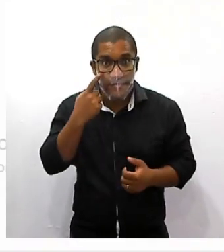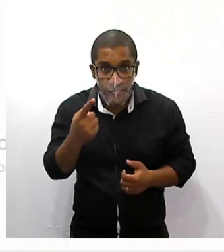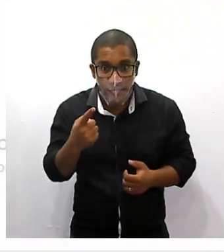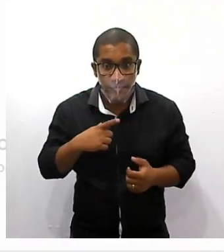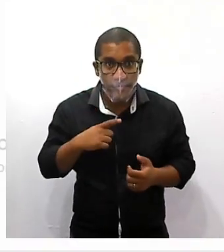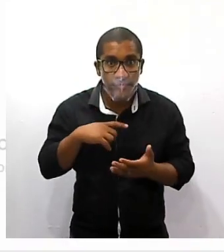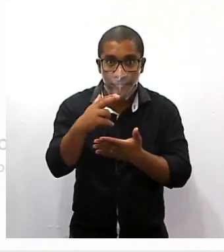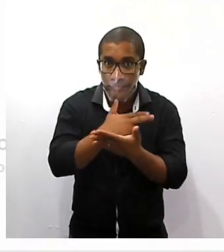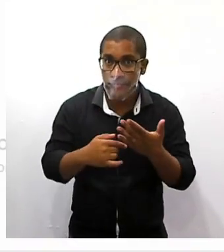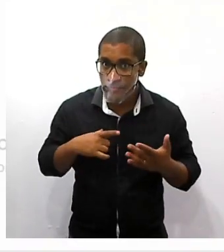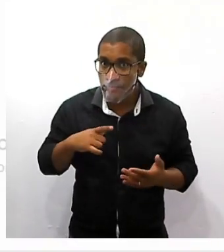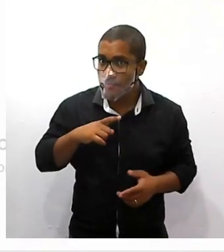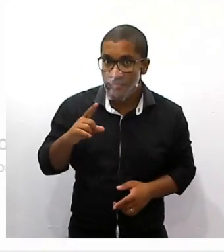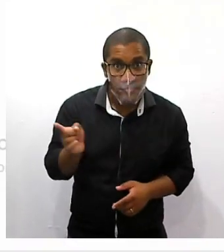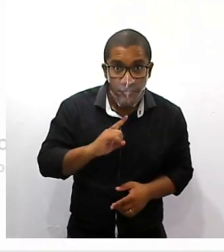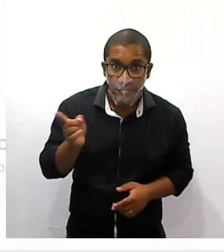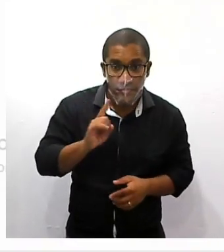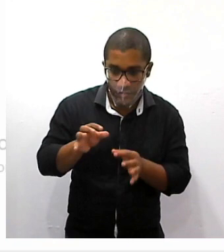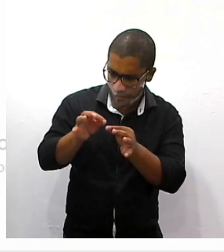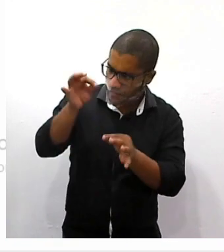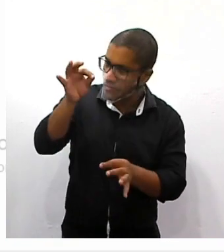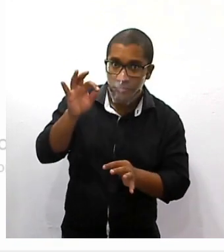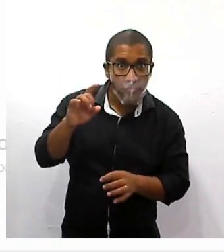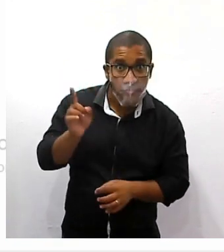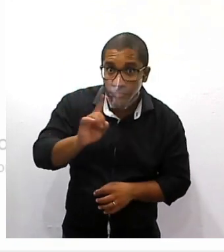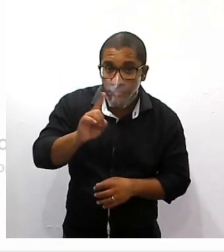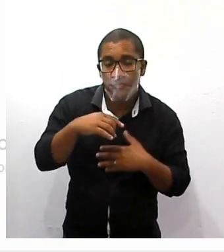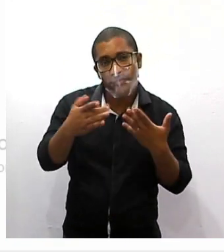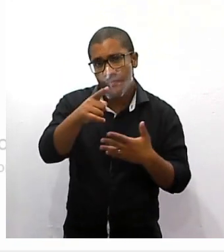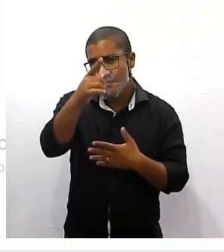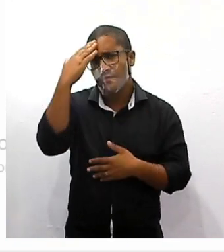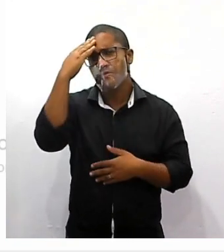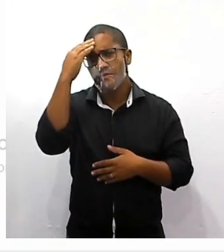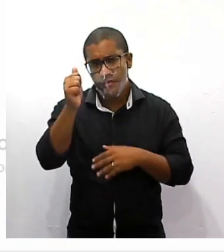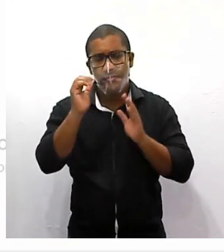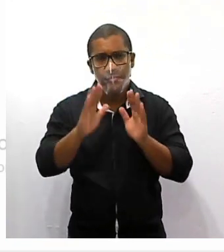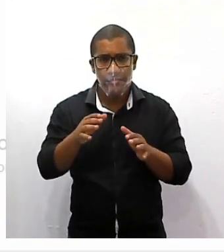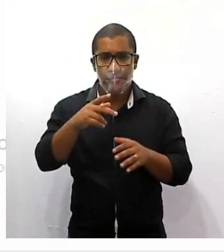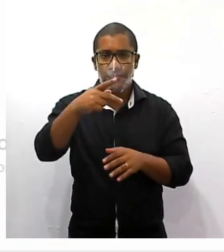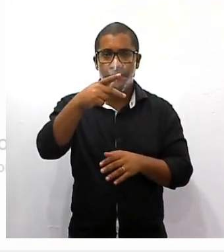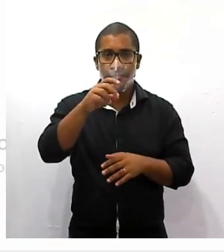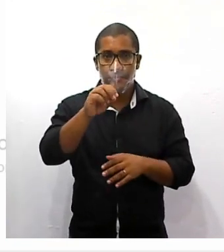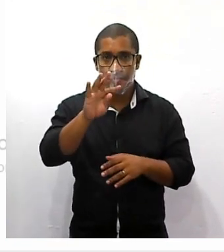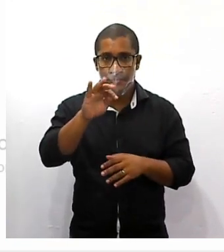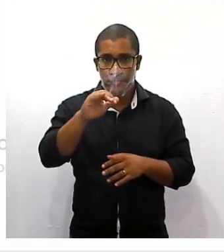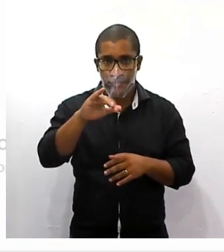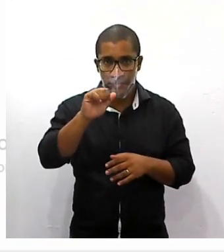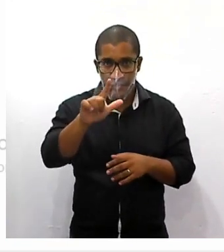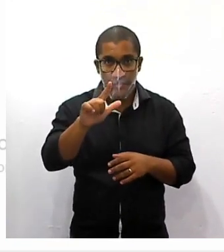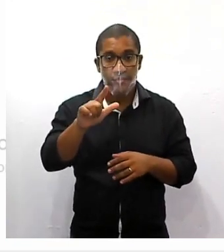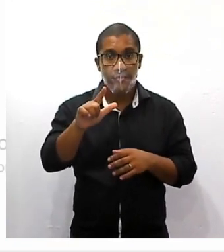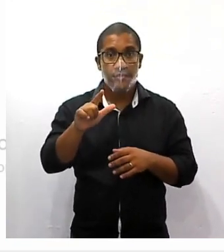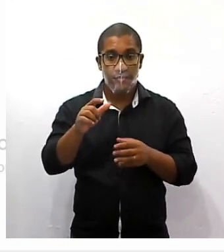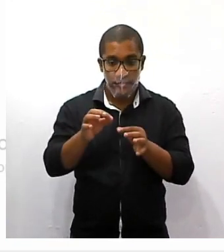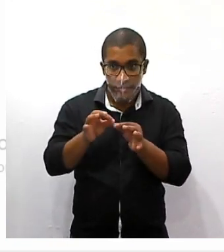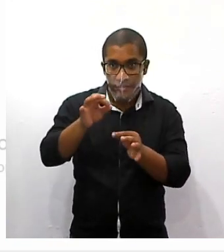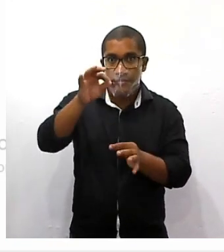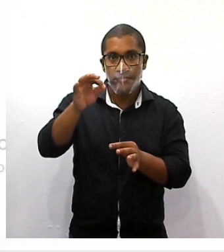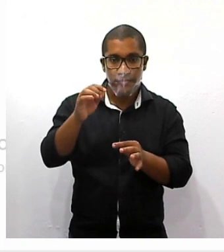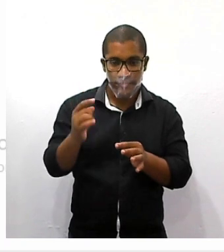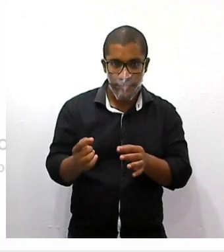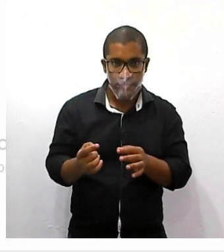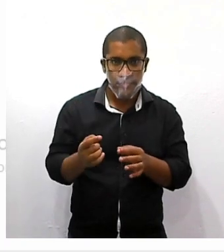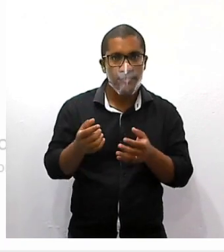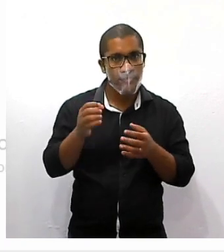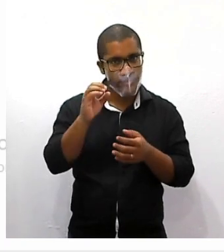se a resposta for não, se ele não tiver altura, você já sabe, a energia potencial gravitacional é zero. Se ele tiver sim uma